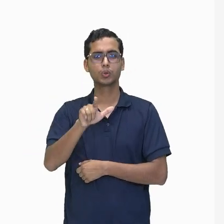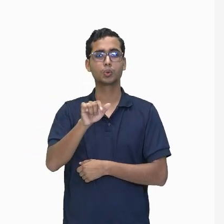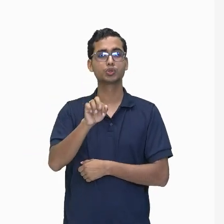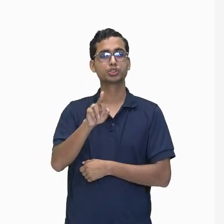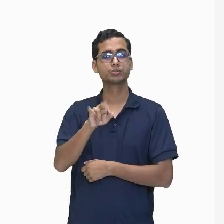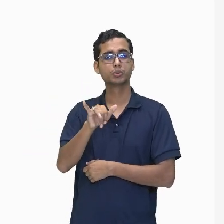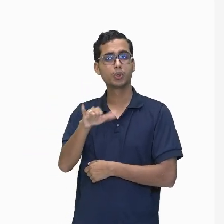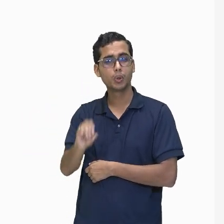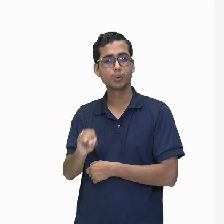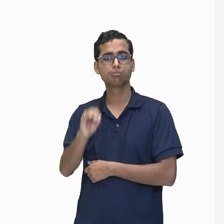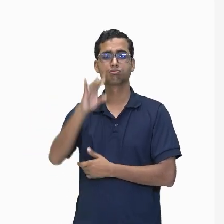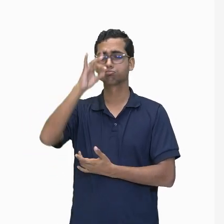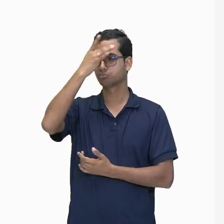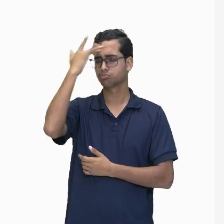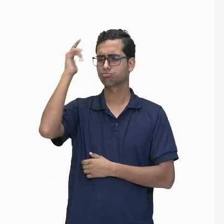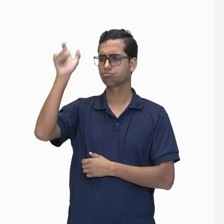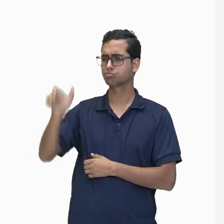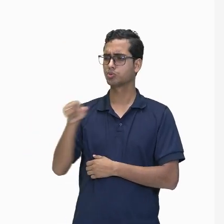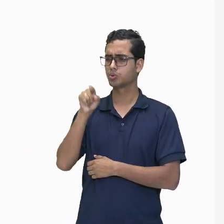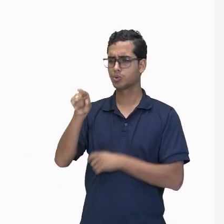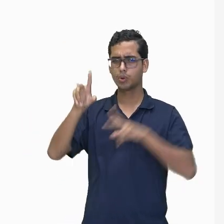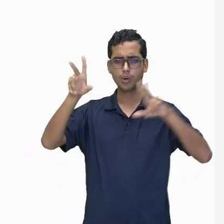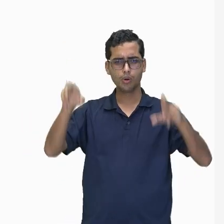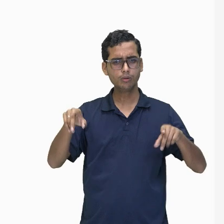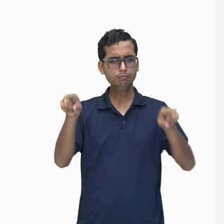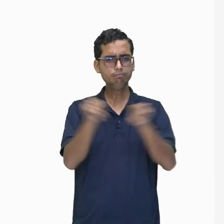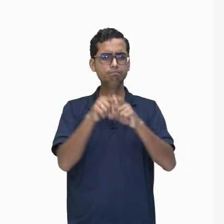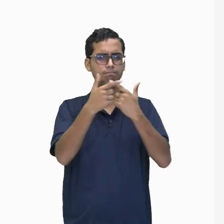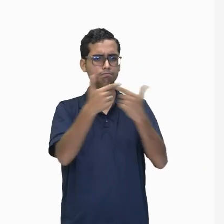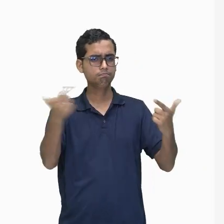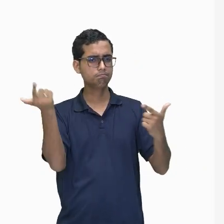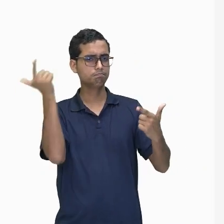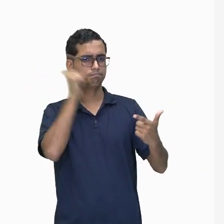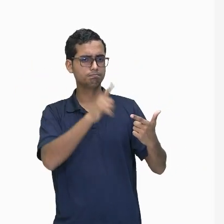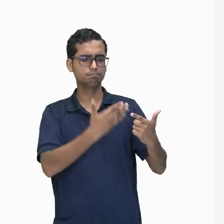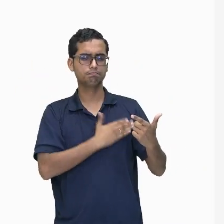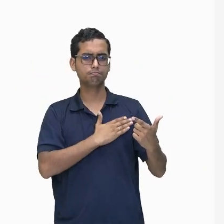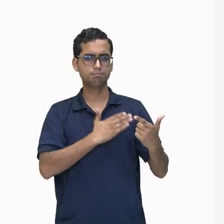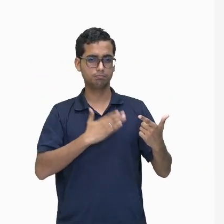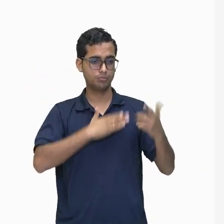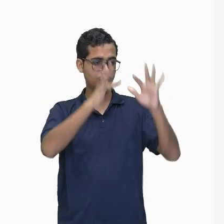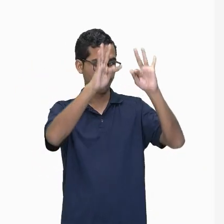Ludíbrio, como tu, da sorte dura, meu fim